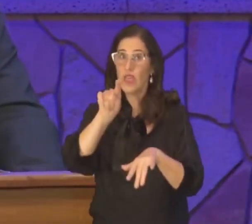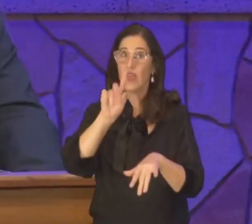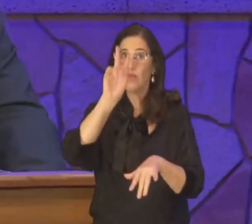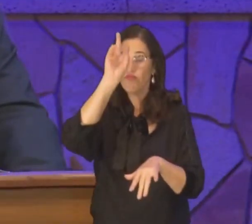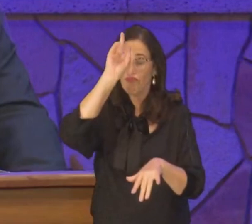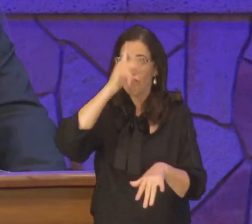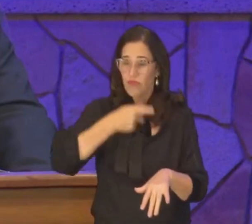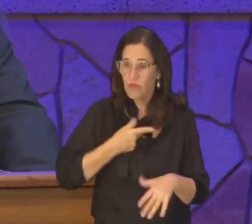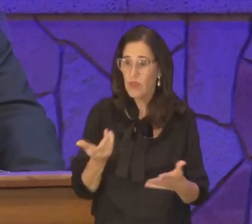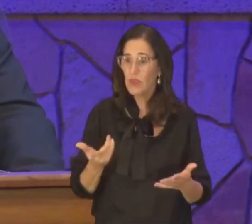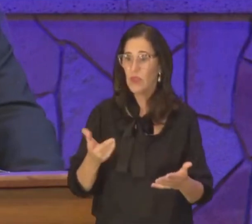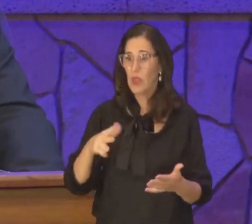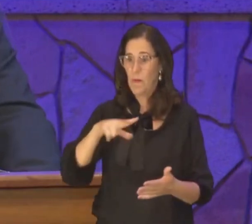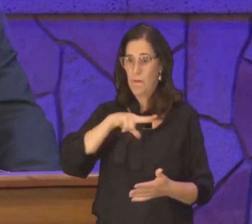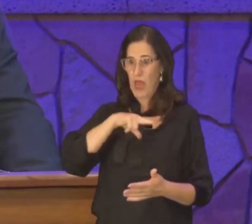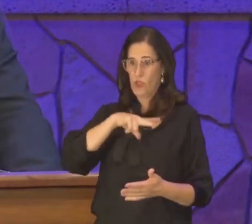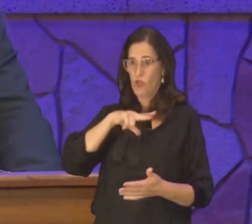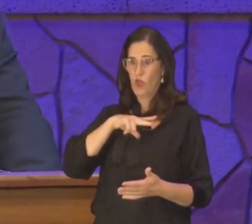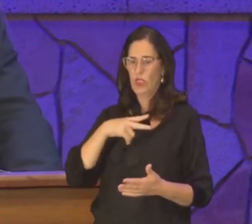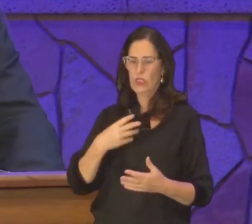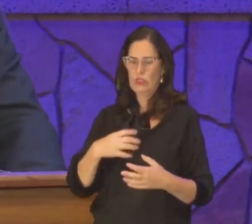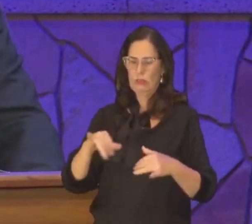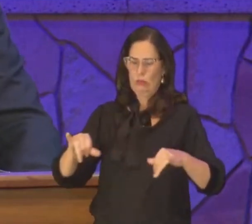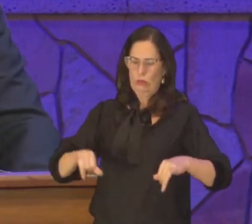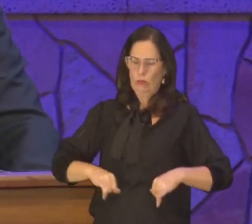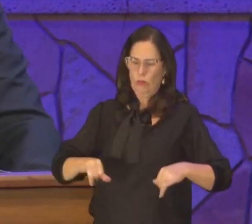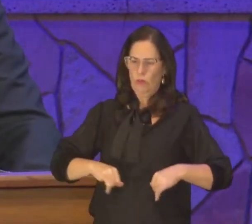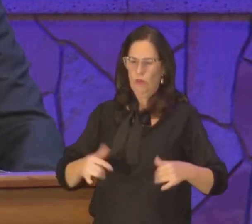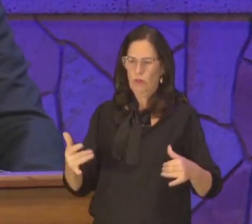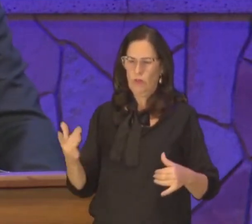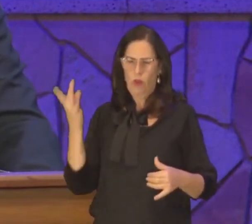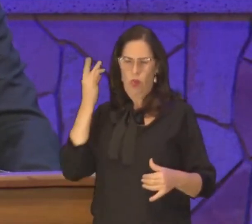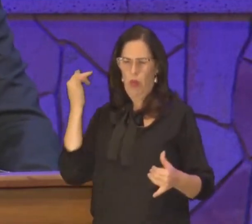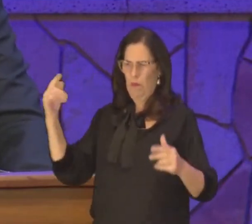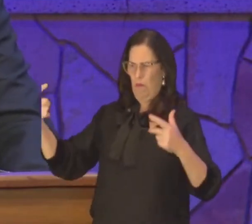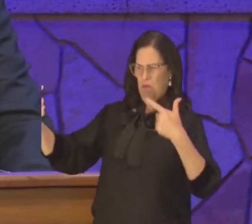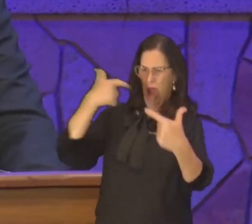sua experiência pessoal, esteja sofrendo um ataque de Satanás,